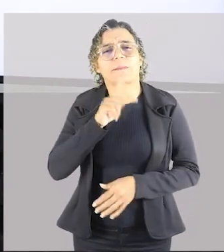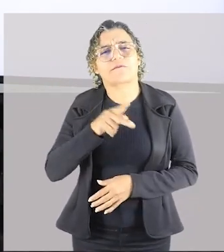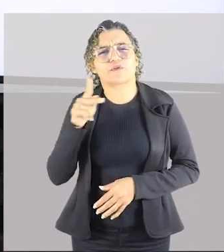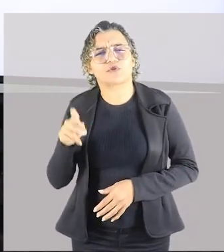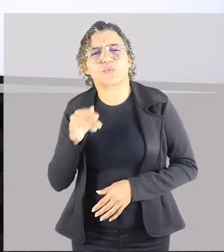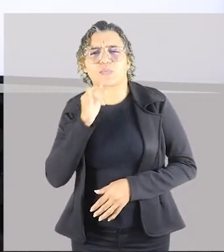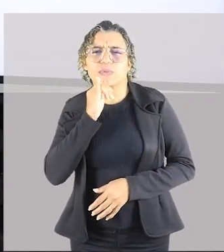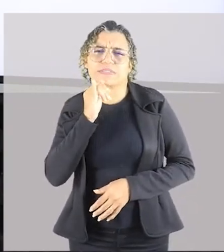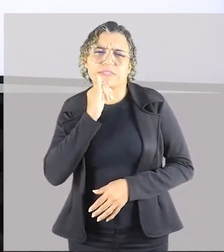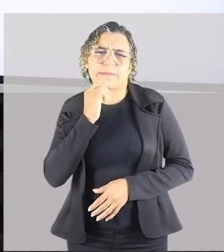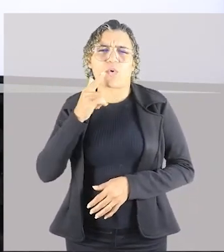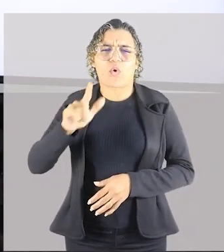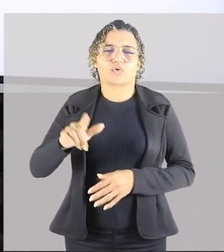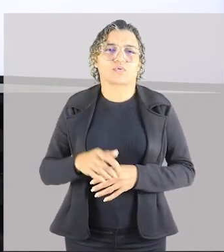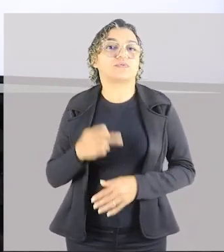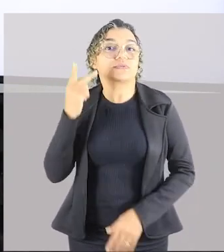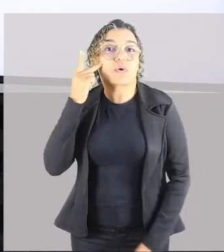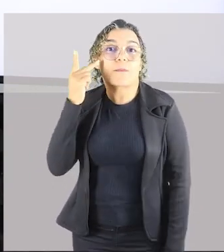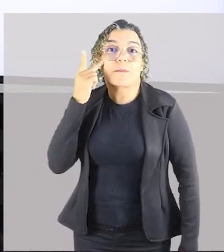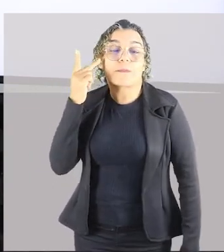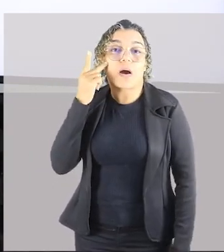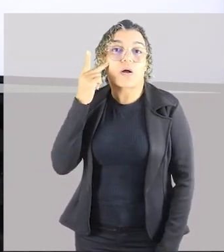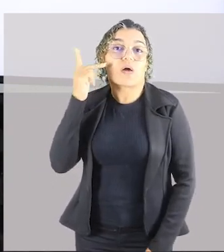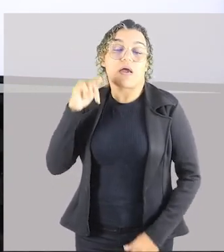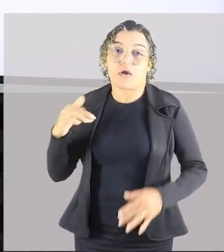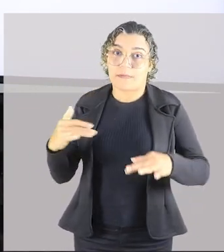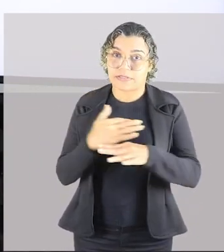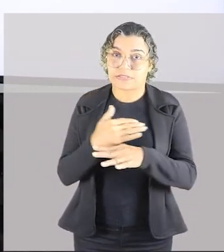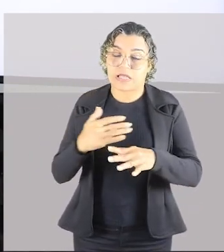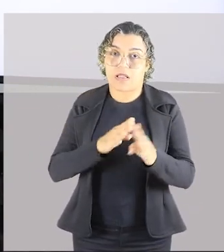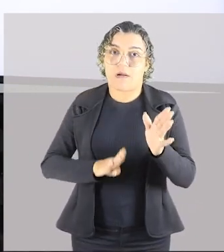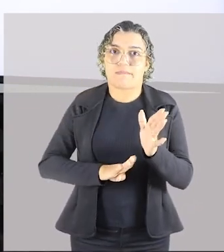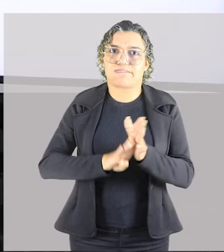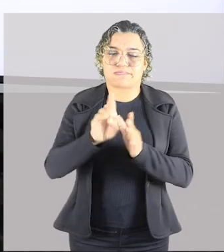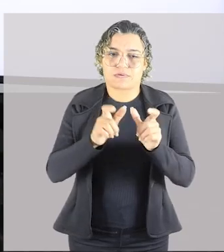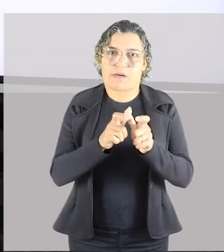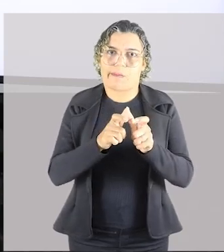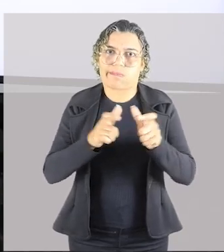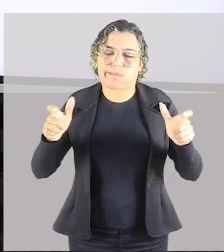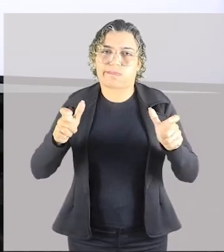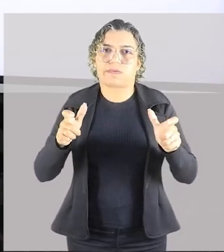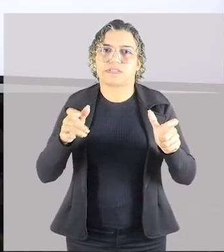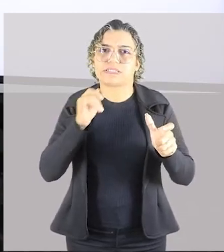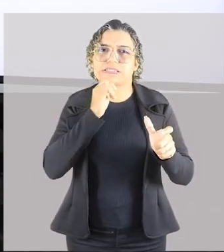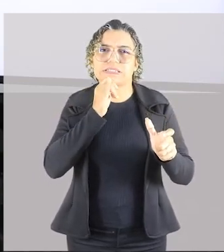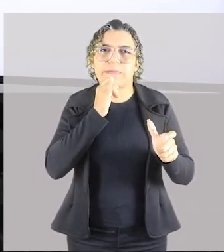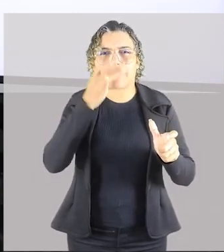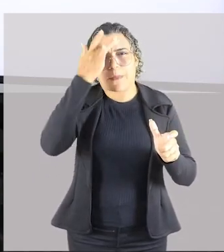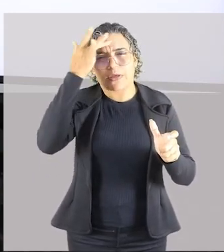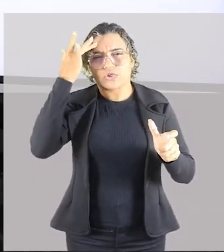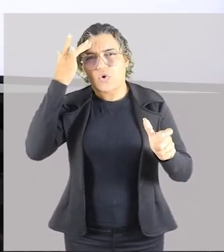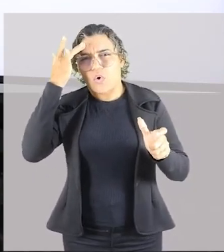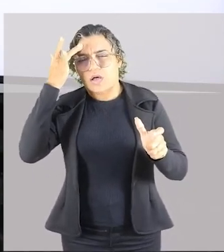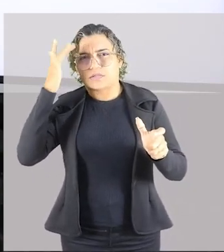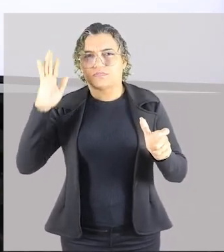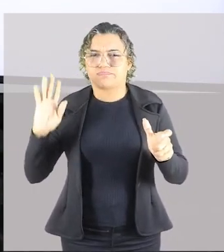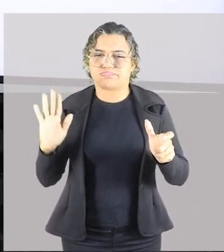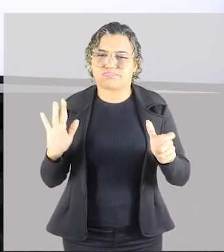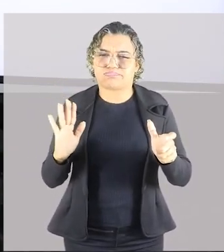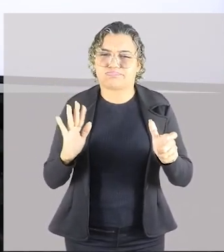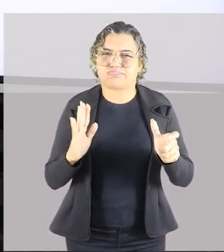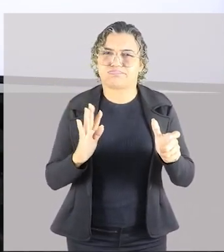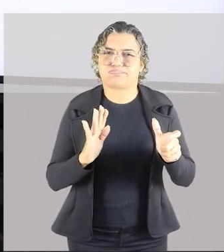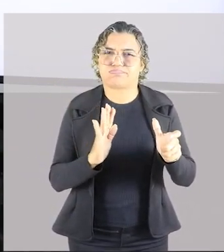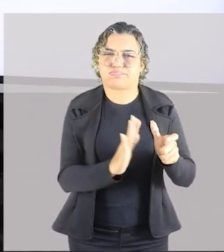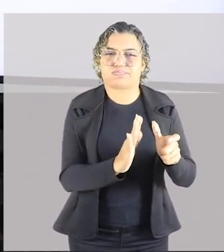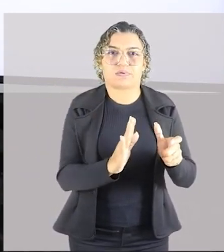exemplo prático. Vamos pegar São Paulo, por exemplo. São Paulo é uma cidade que cresceu muito rapidamente, recebeu uma grande quantidade de pessoas num